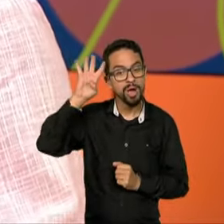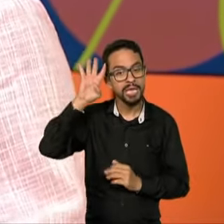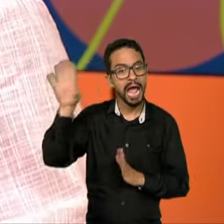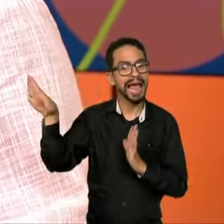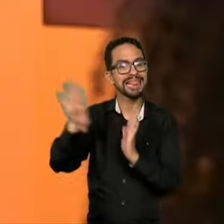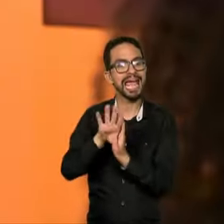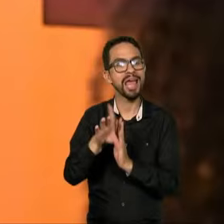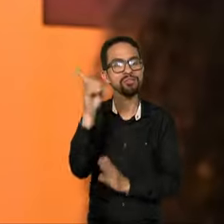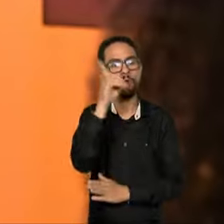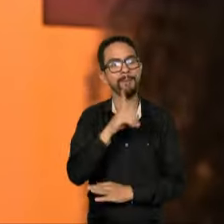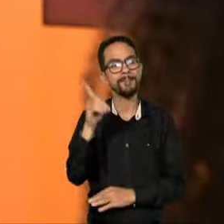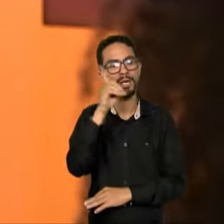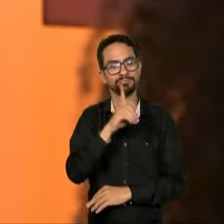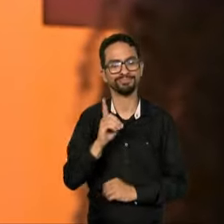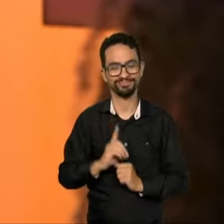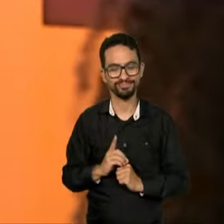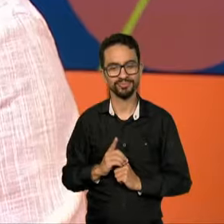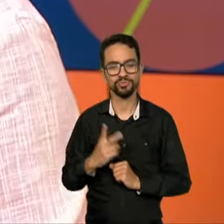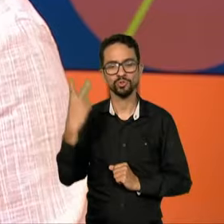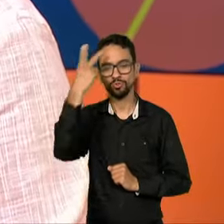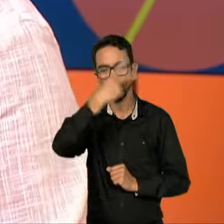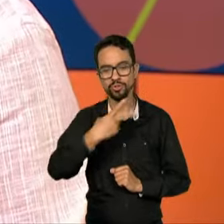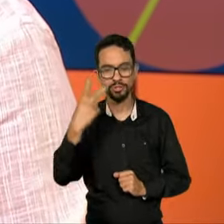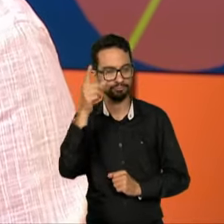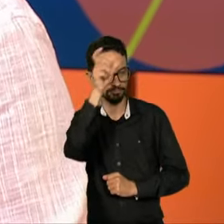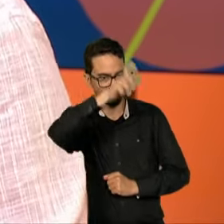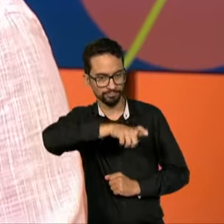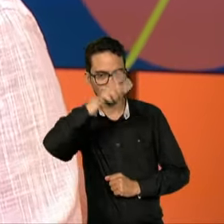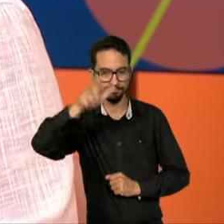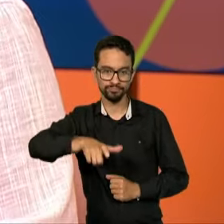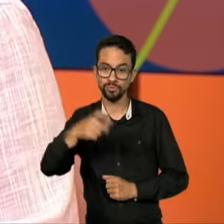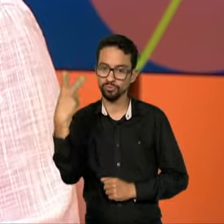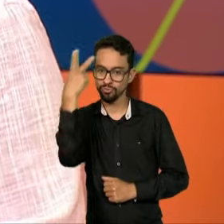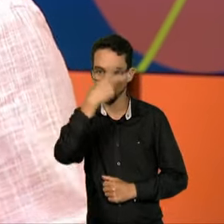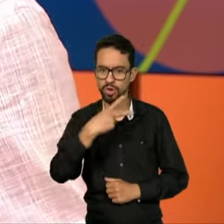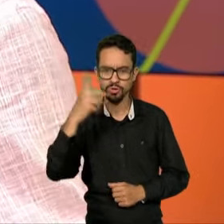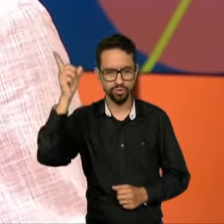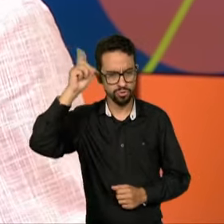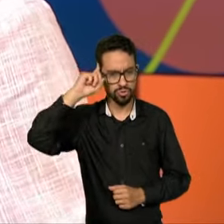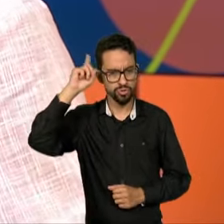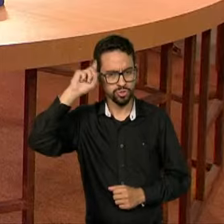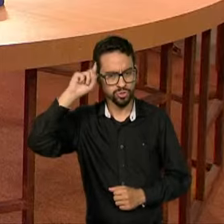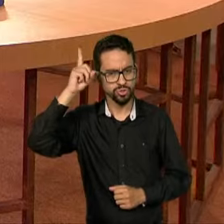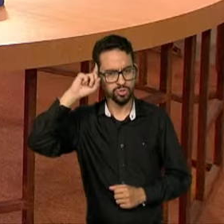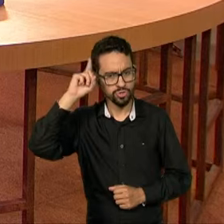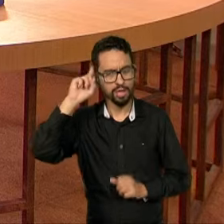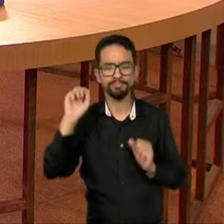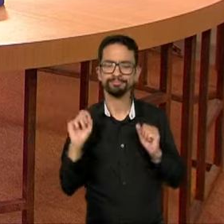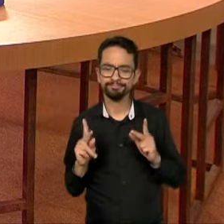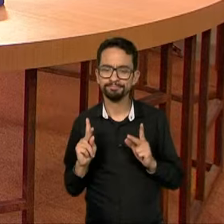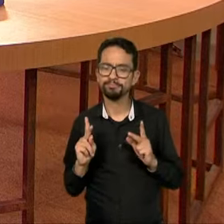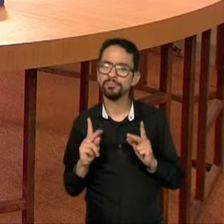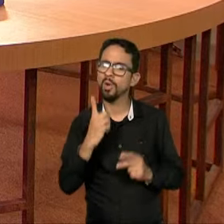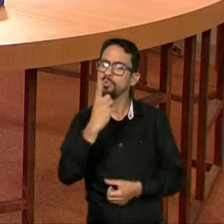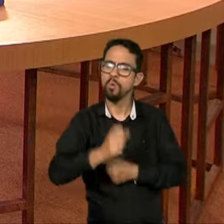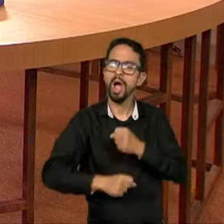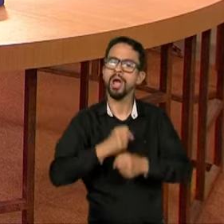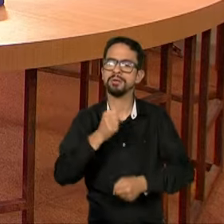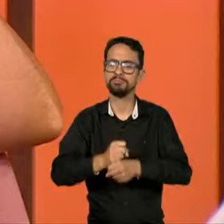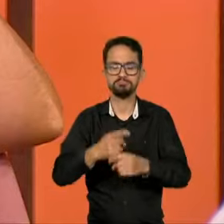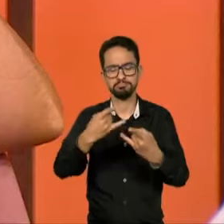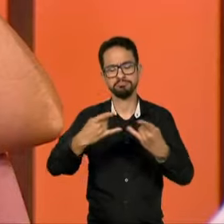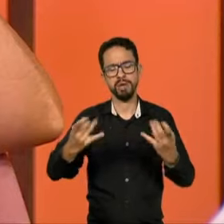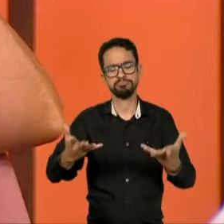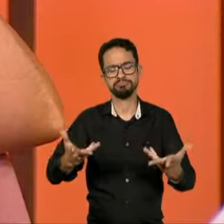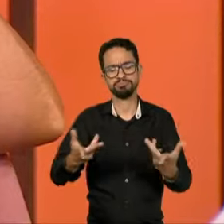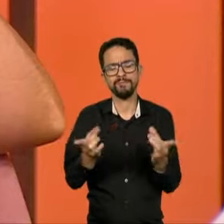É? 2 horas... Os dois personagens ficavam em cena 2 horas por dia. Que então, delícia. Passou mais de um ano, foi a maior bilheteria do